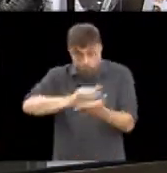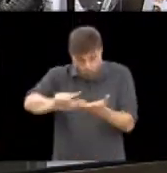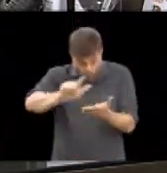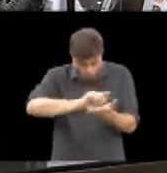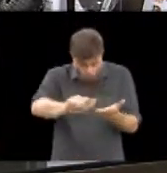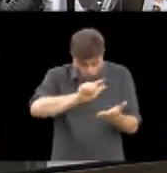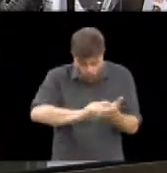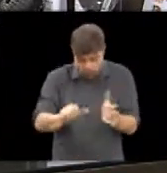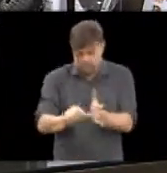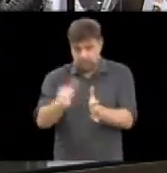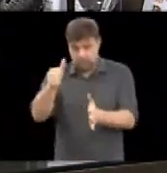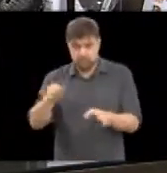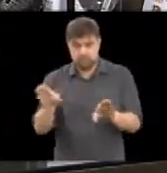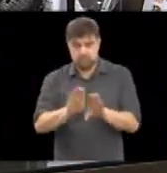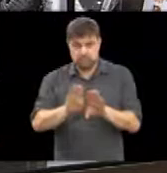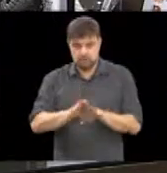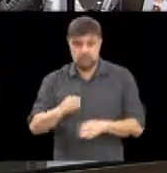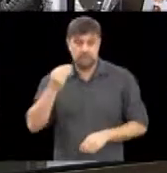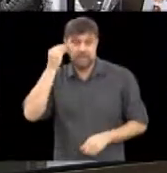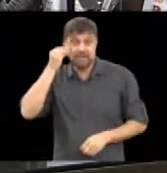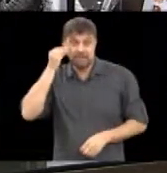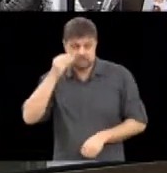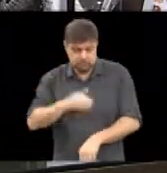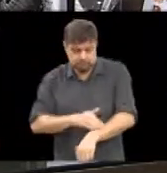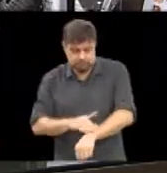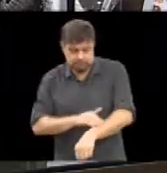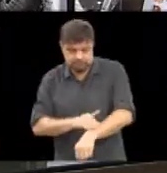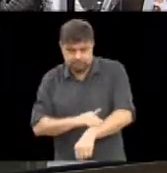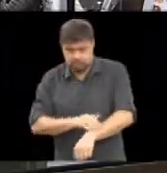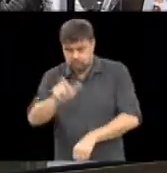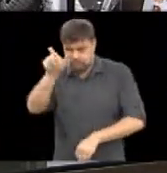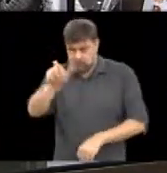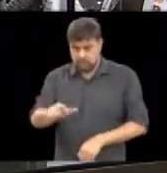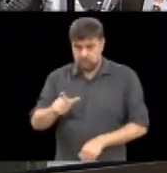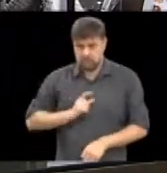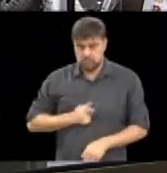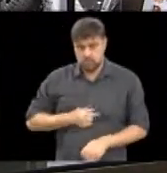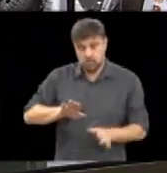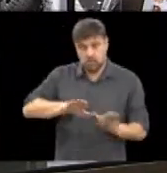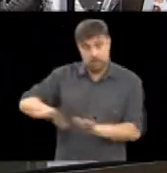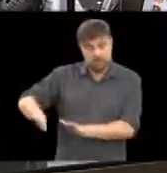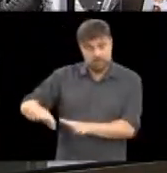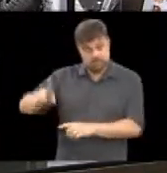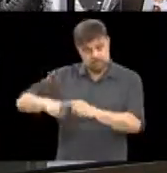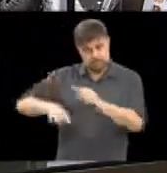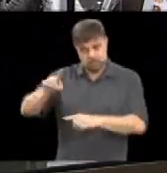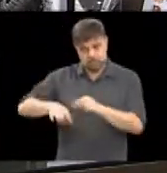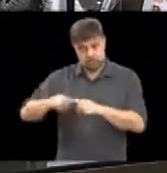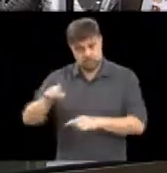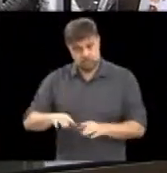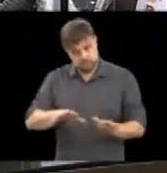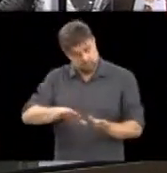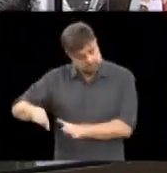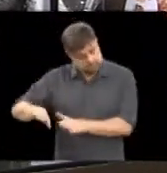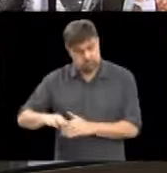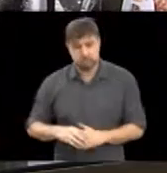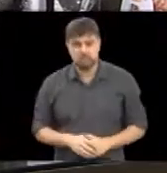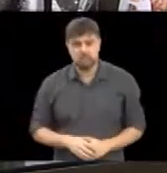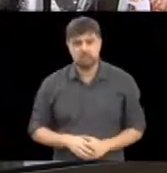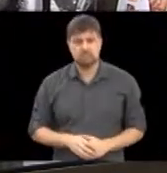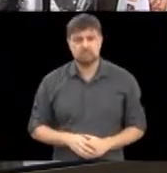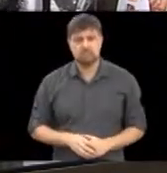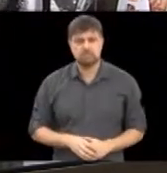higienização do ambiente, do teste de contato, quando a gente descobre que o paciente não tem mais contato com aquele produto, não vai ter mais alergia.